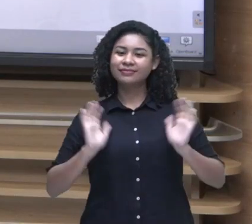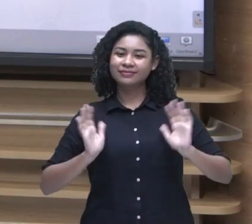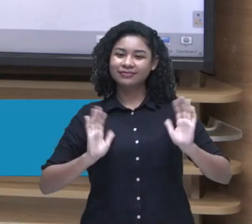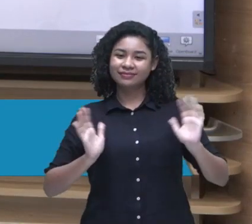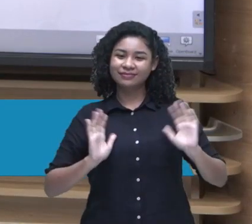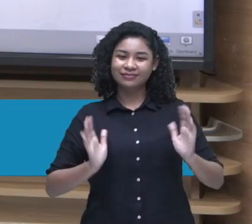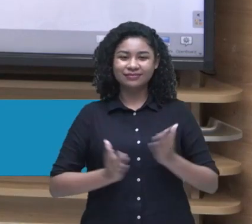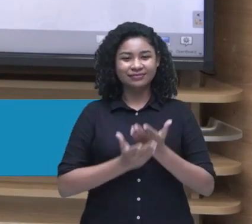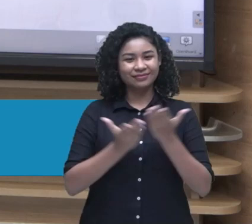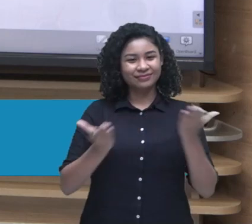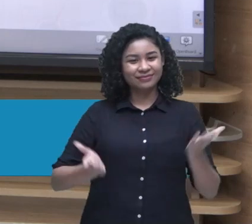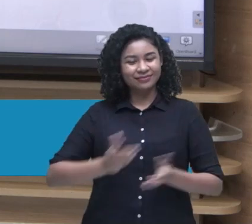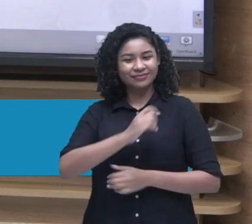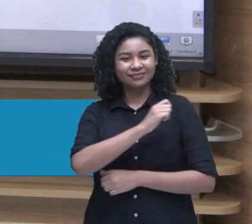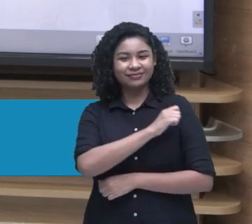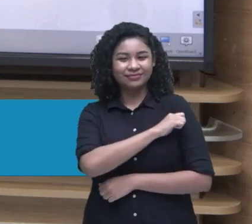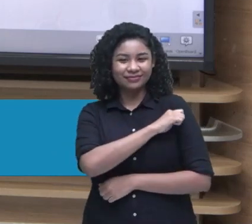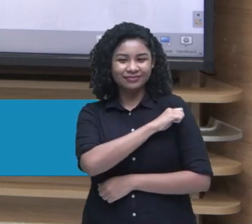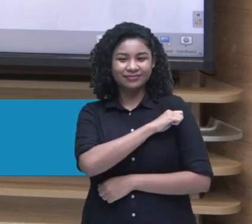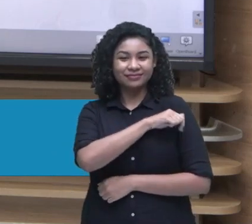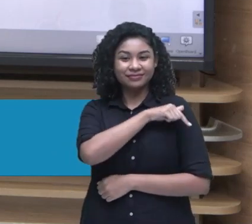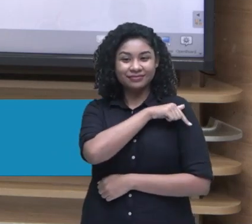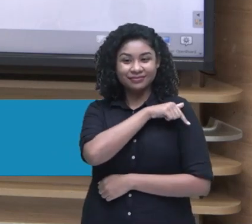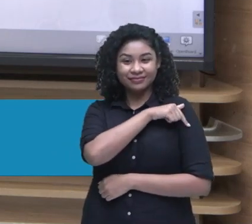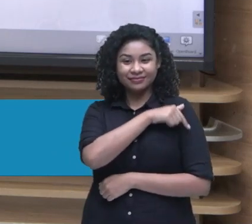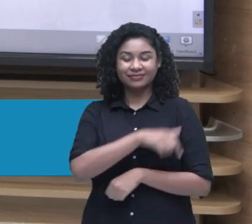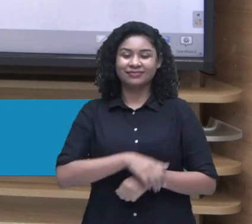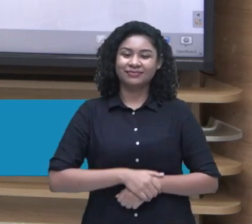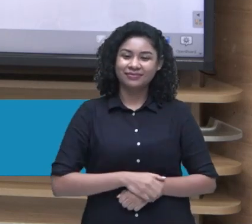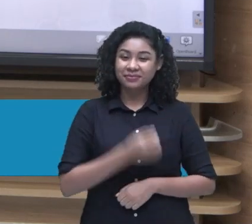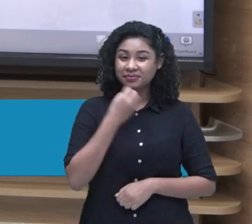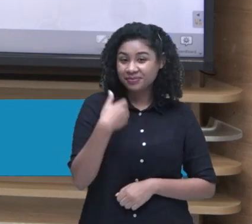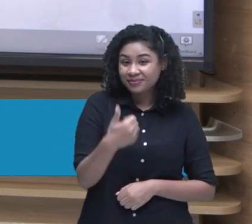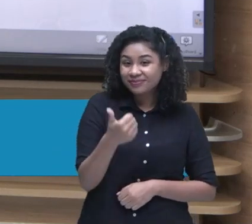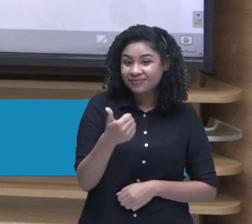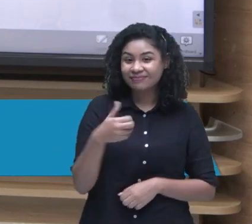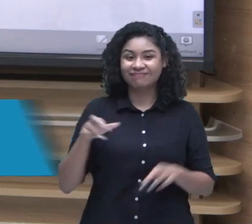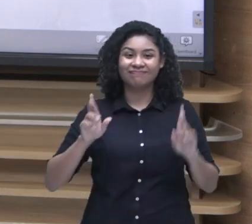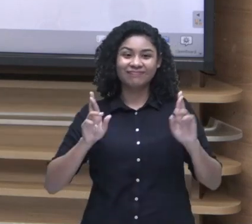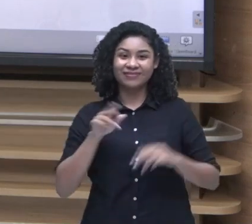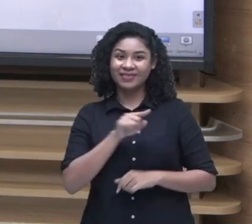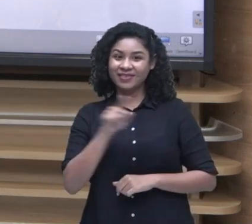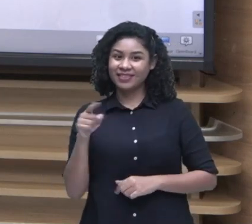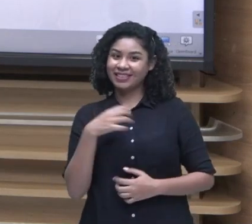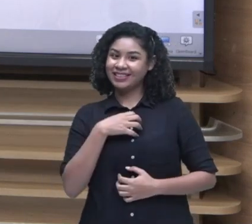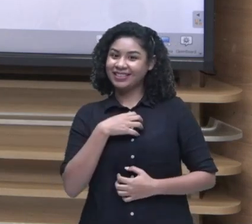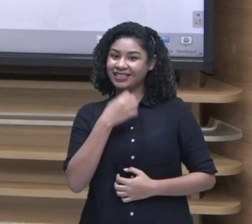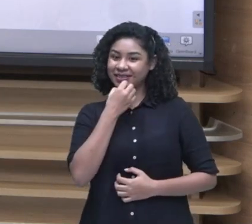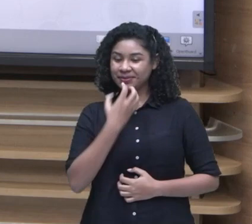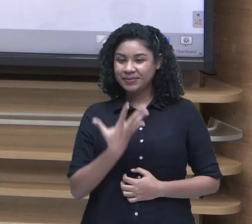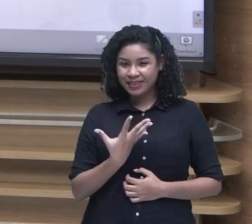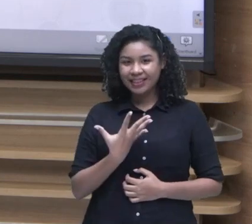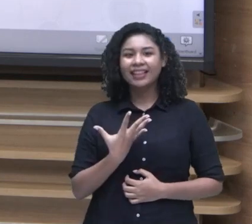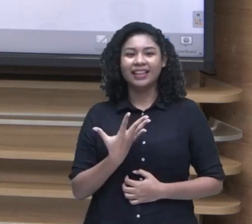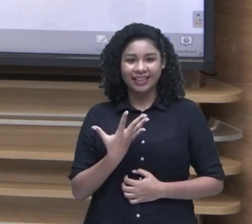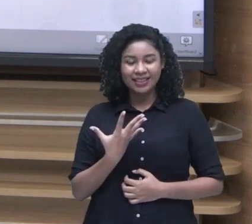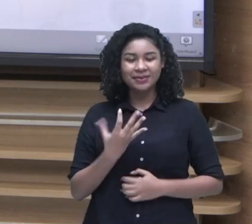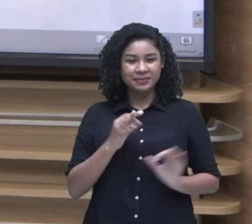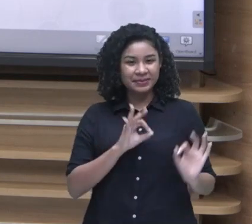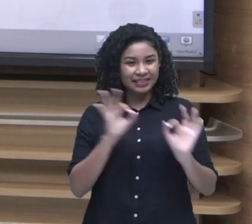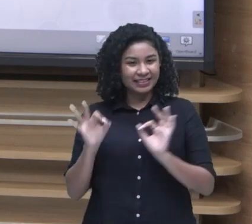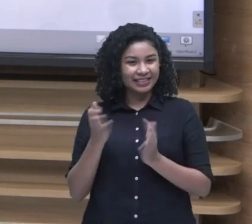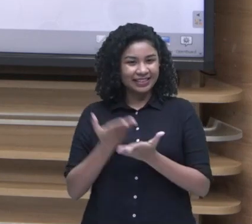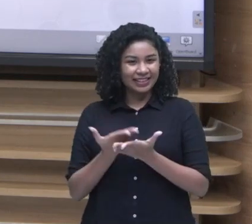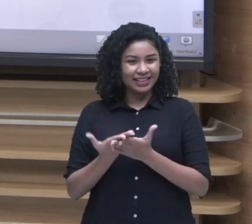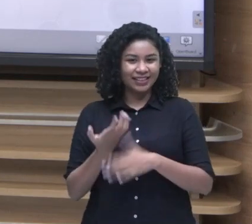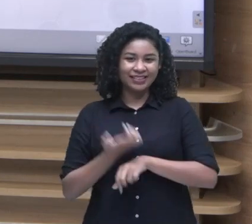Olá, meus queridos alunos do sétimo ano, tudo bem? Espero que estejam todos bem para assistir mais uma aula de